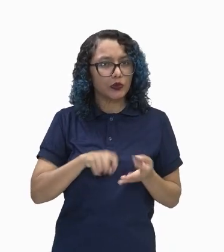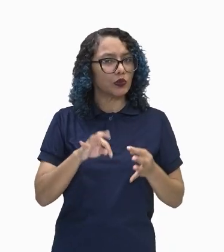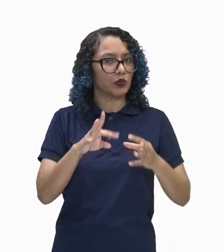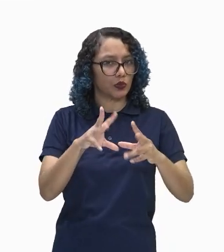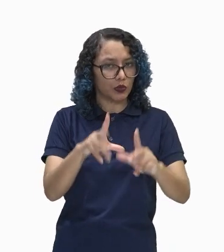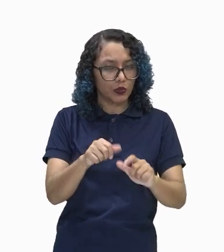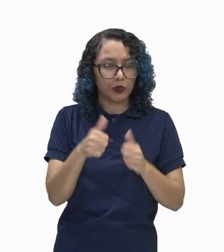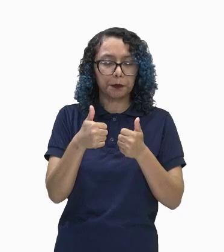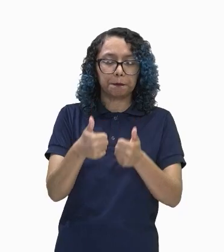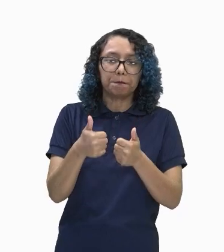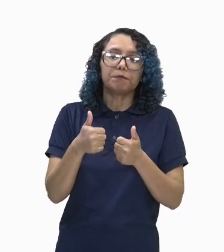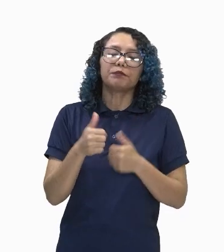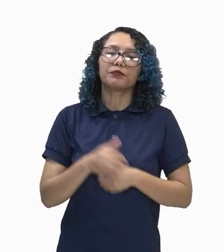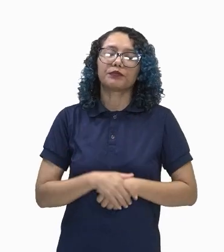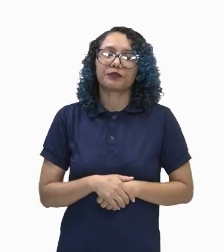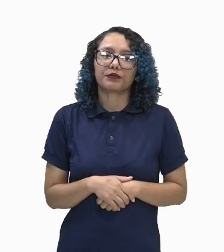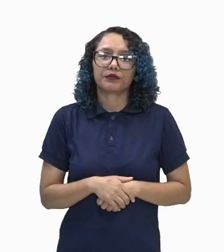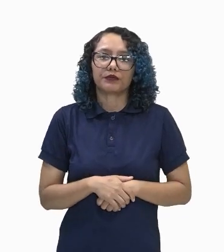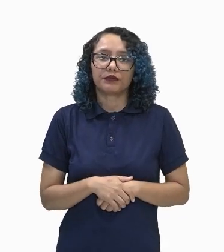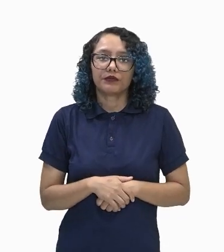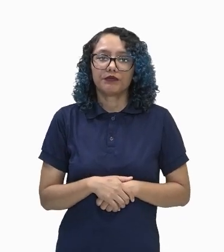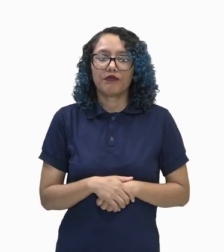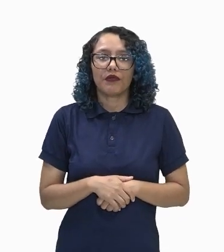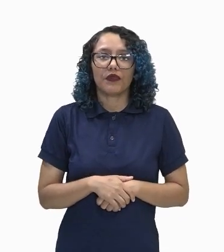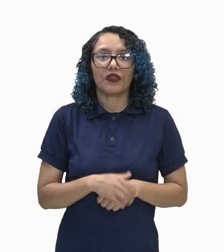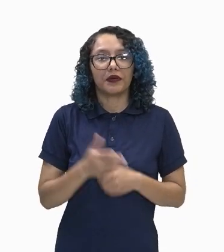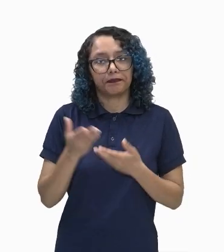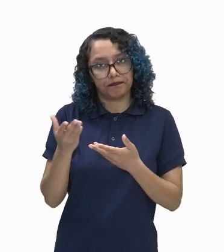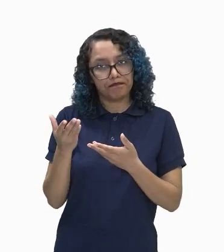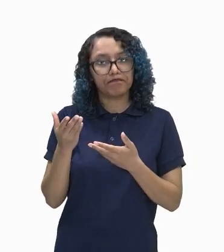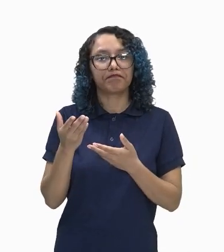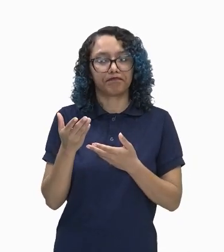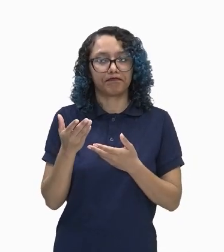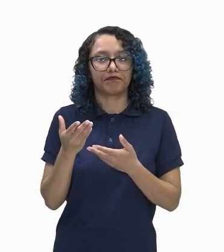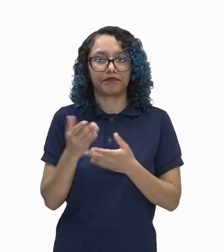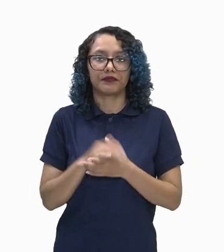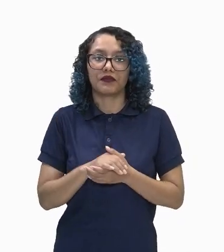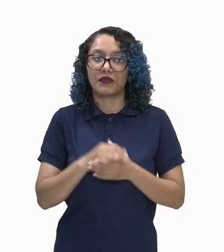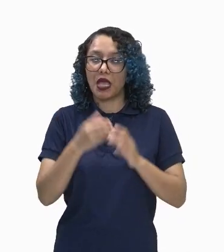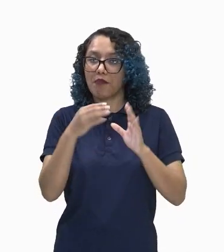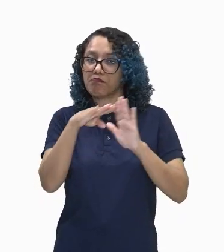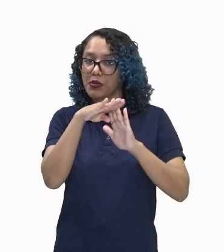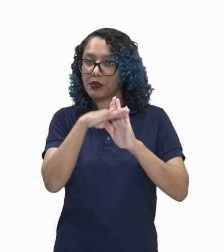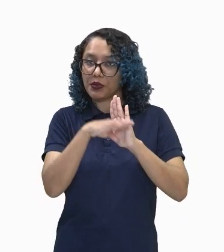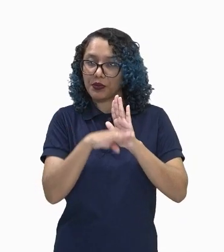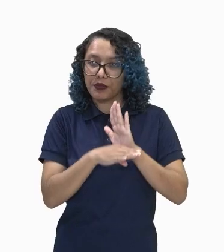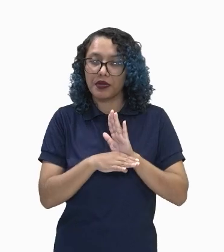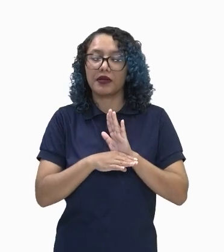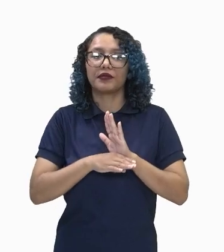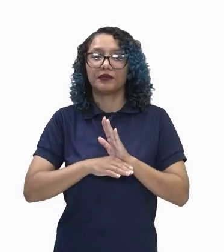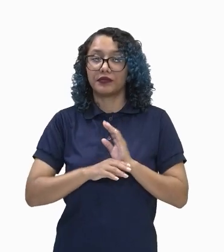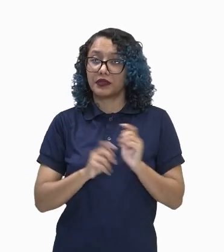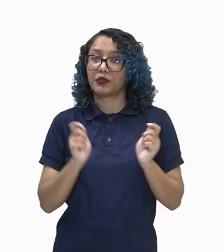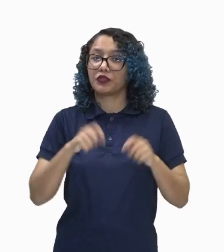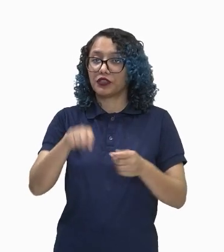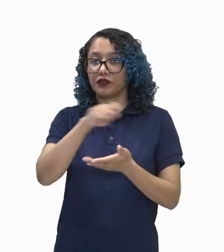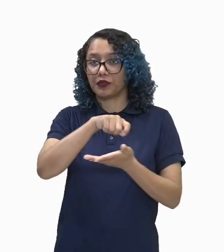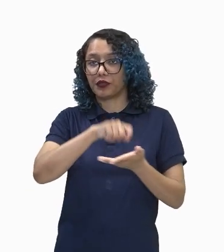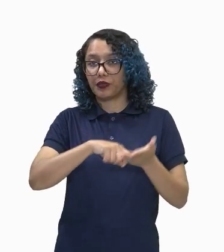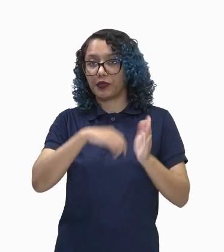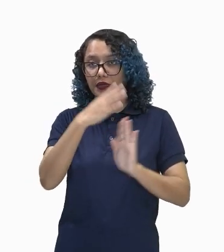anotando esses pontos que nós estamos aqui trazendo para vocês como critérios para a constituição da sua